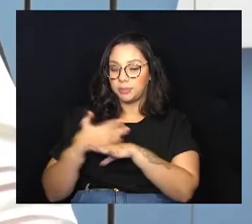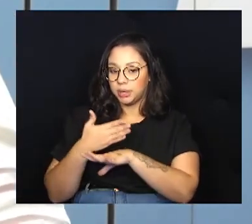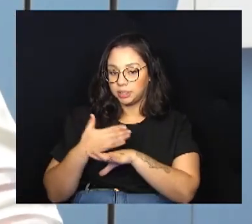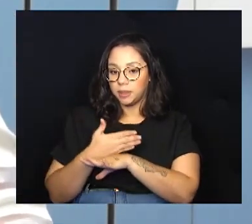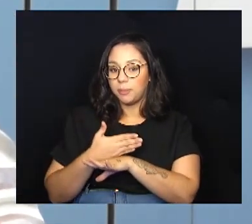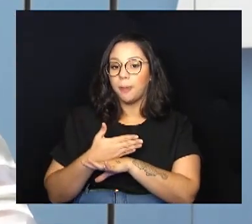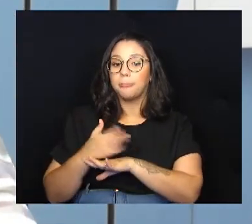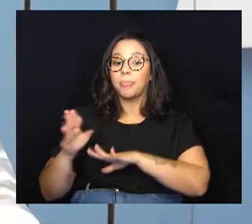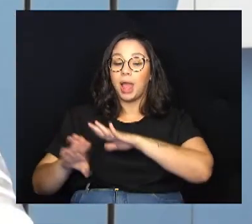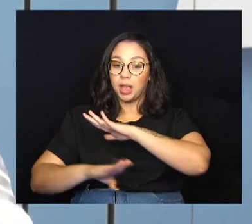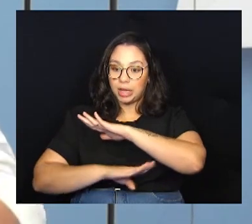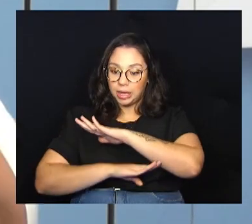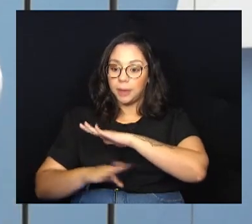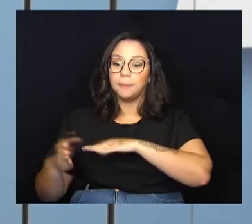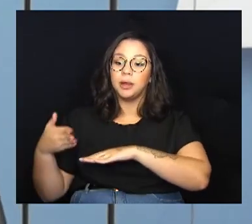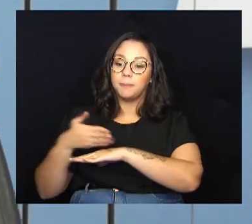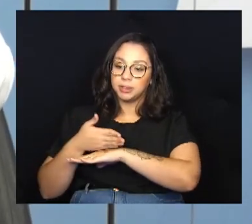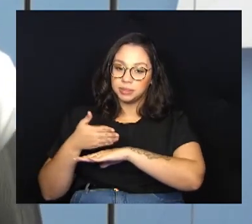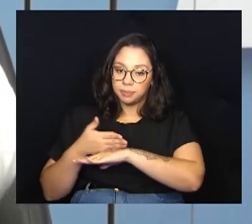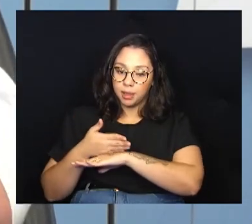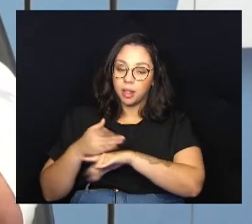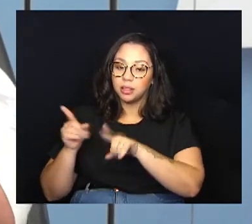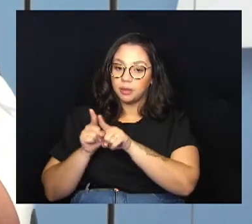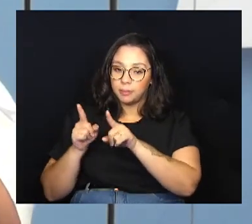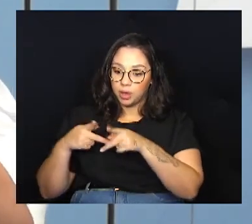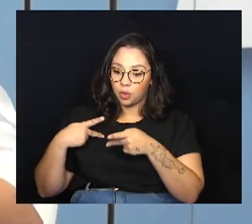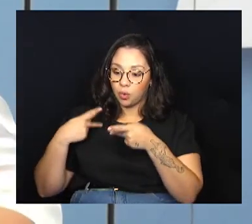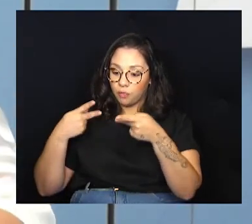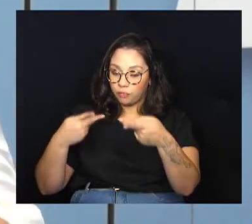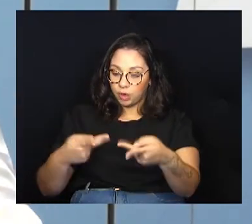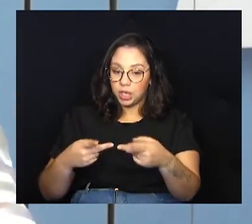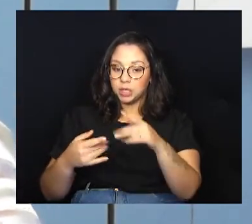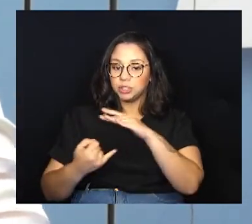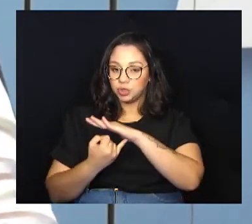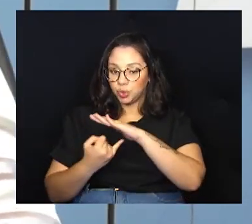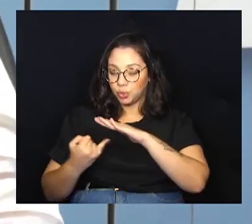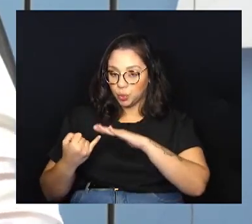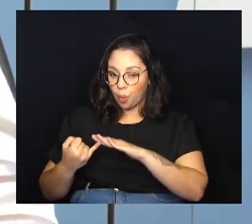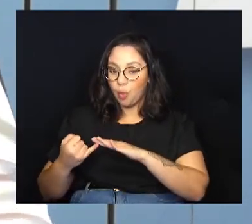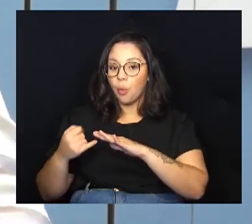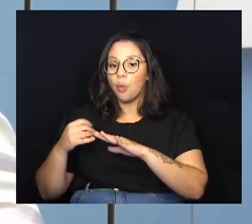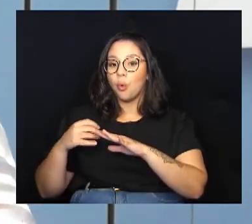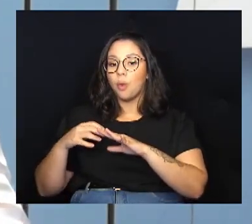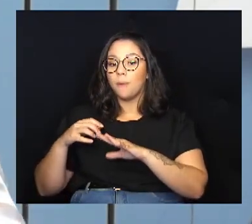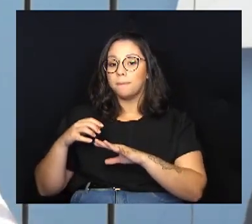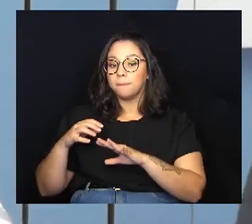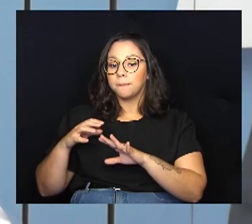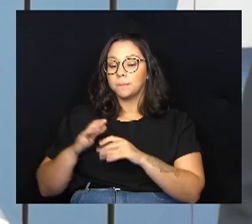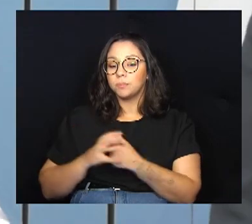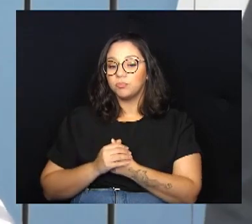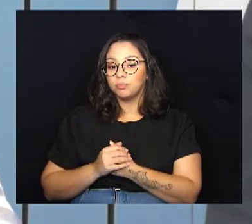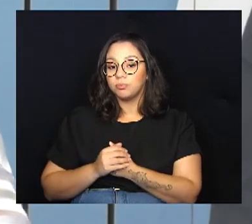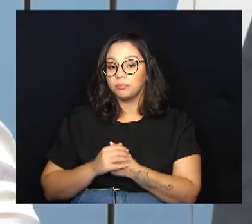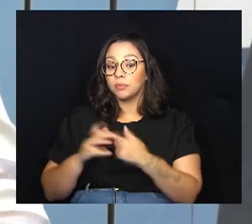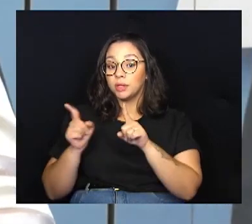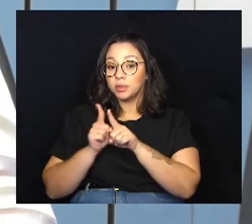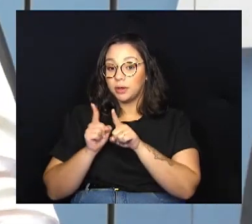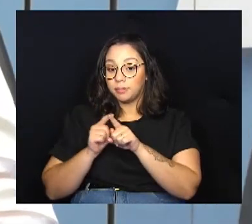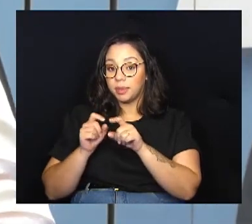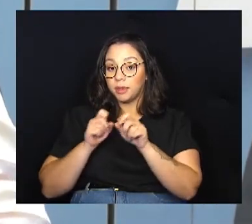exigente. Existe. E como a gente pensa nessa abordagem claro, buscar mais a família